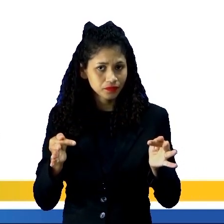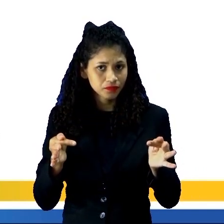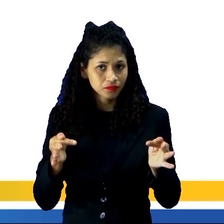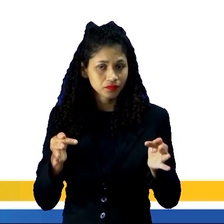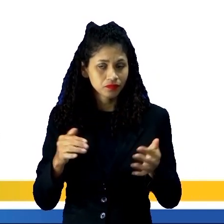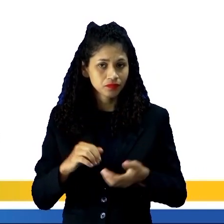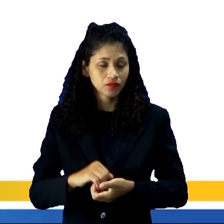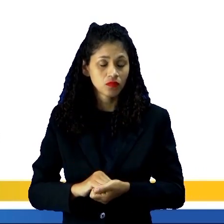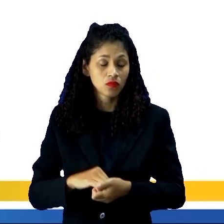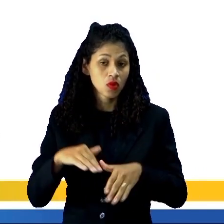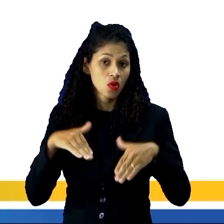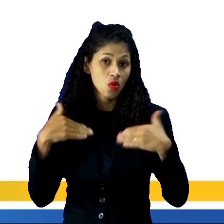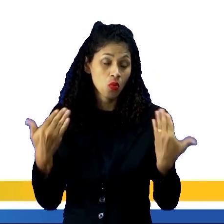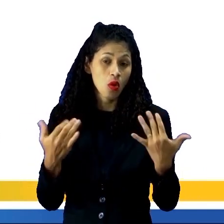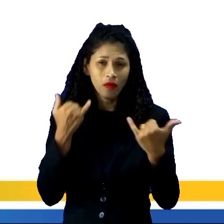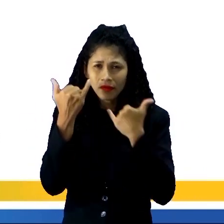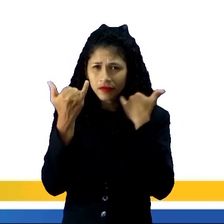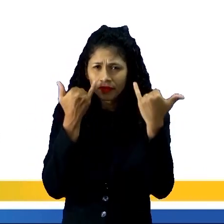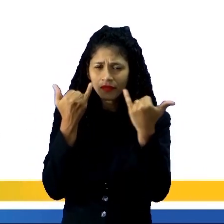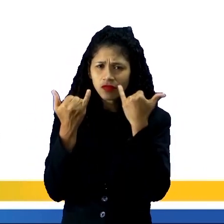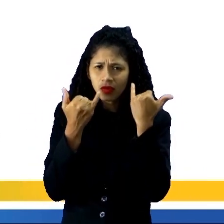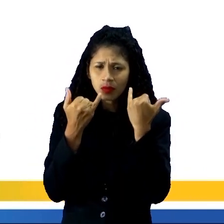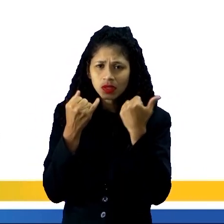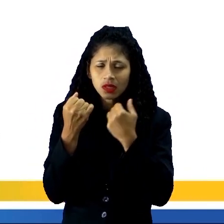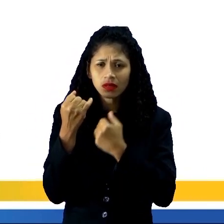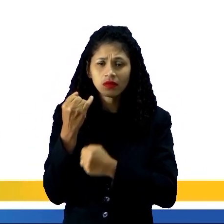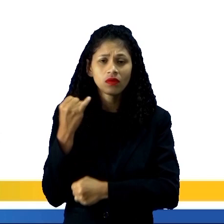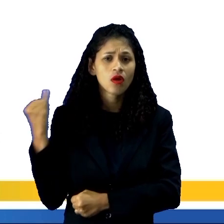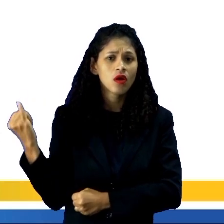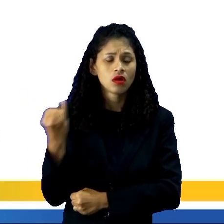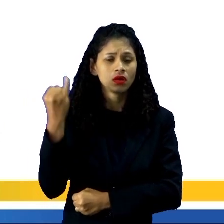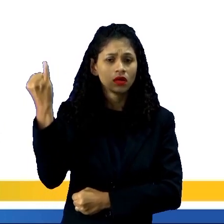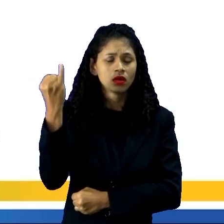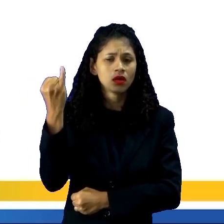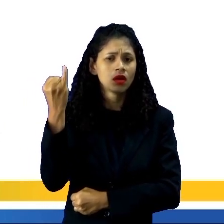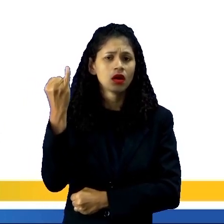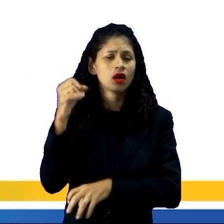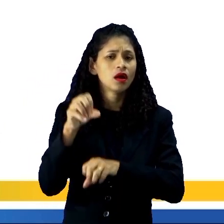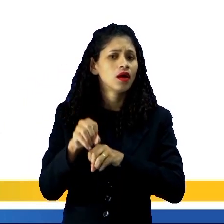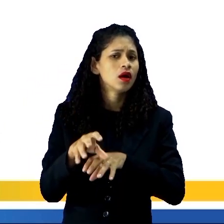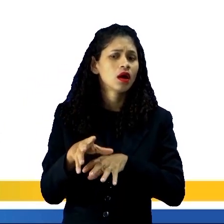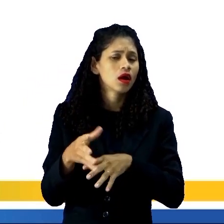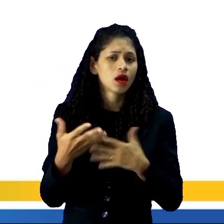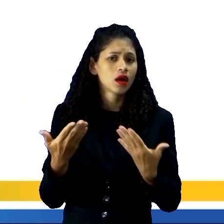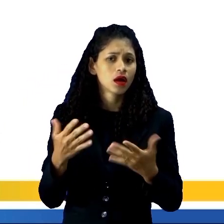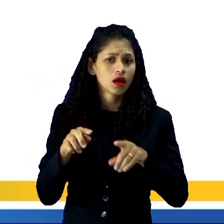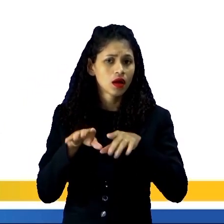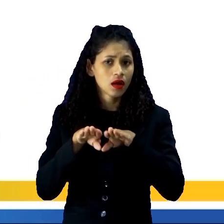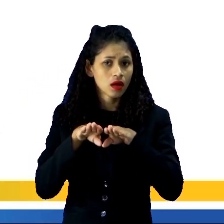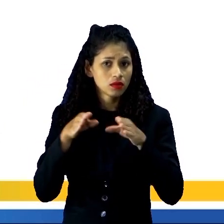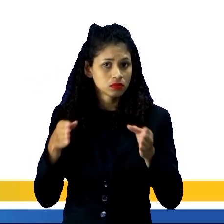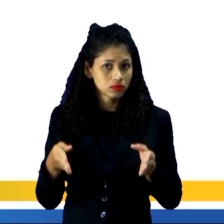qual informação relevante é dada sobre a cama?